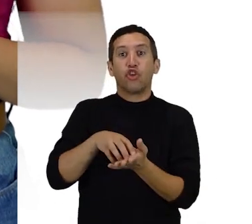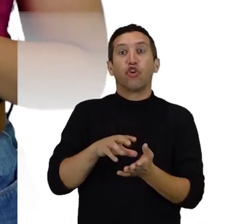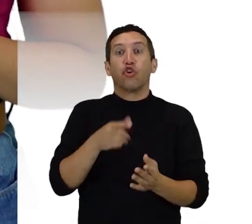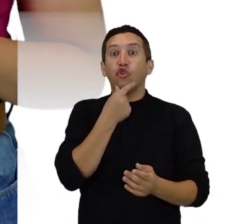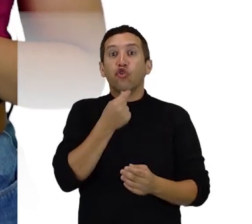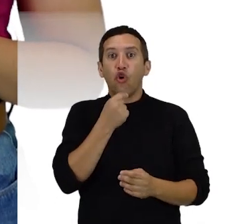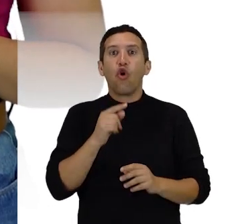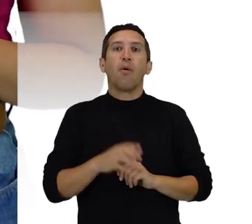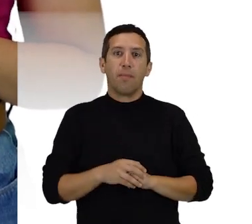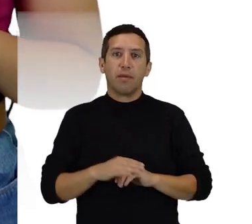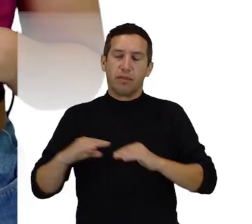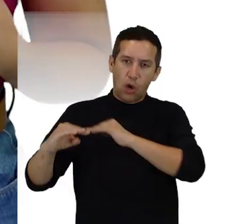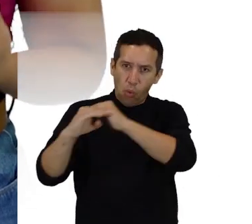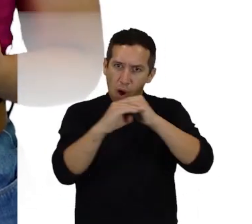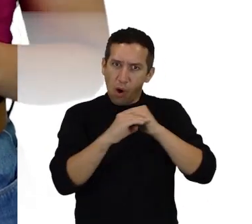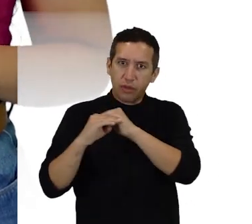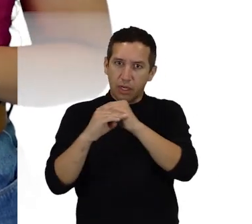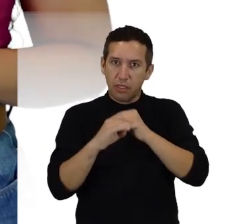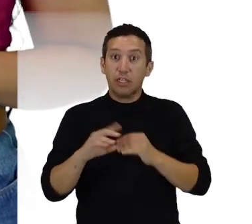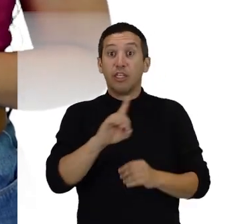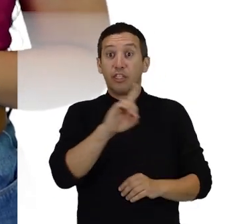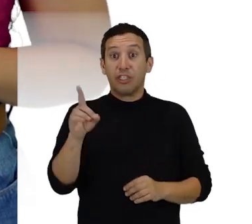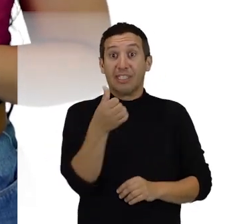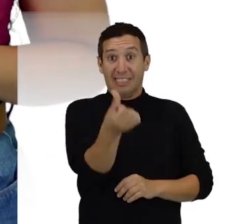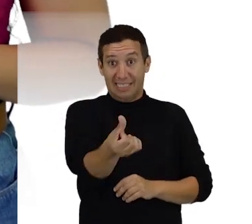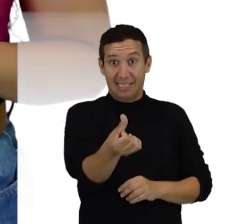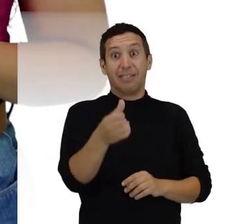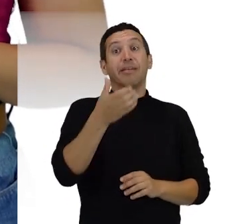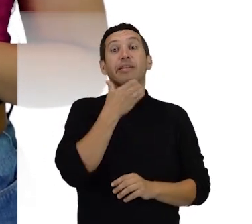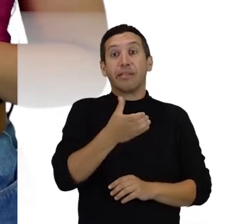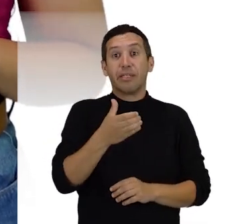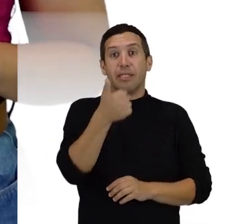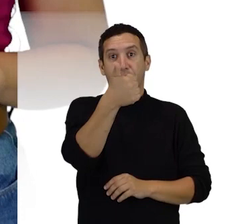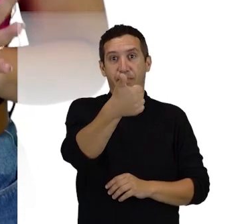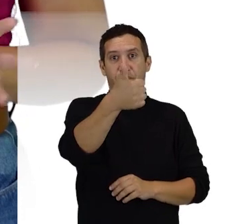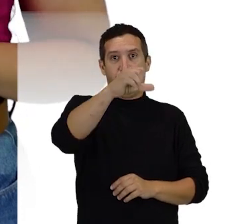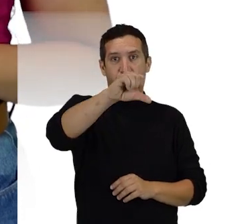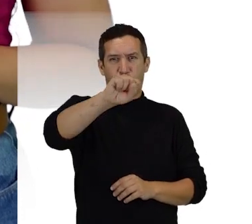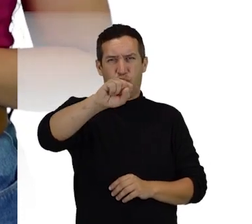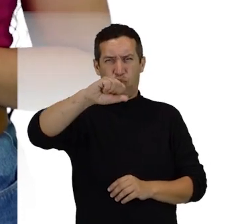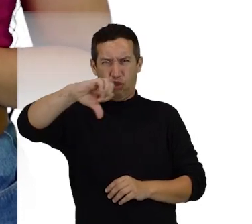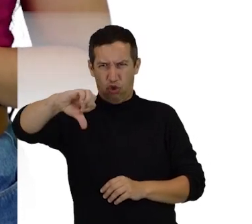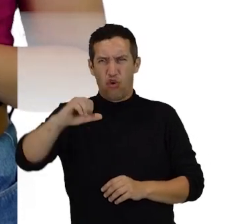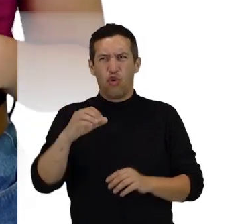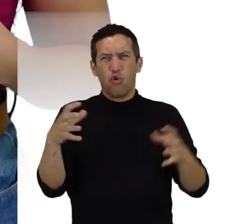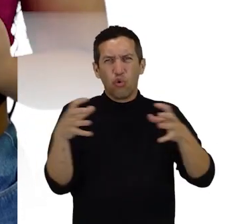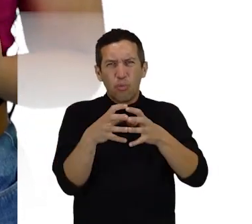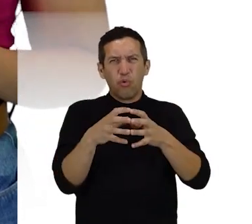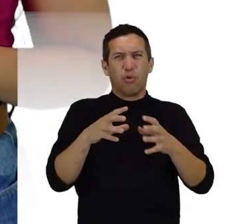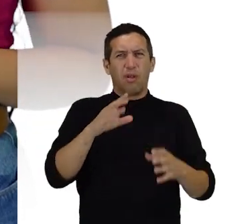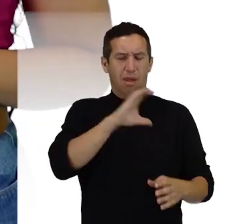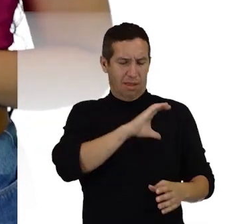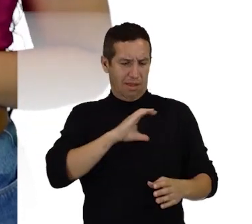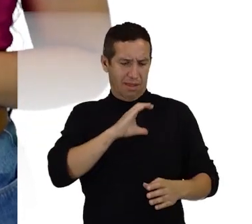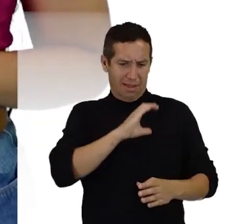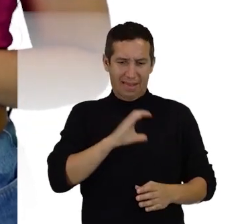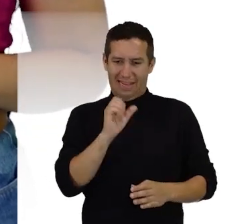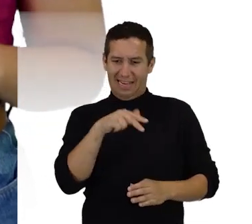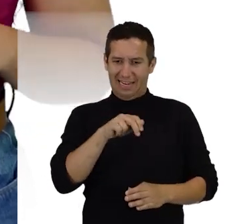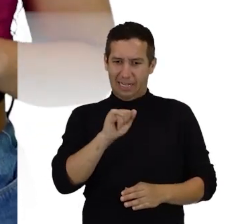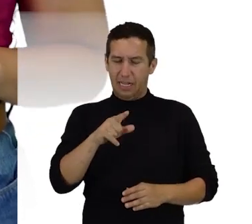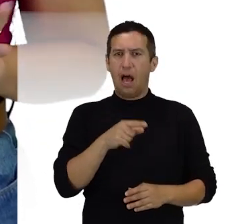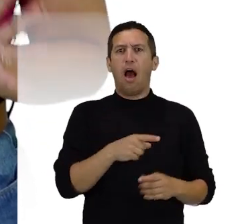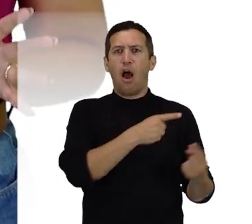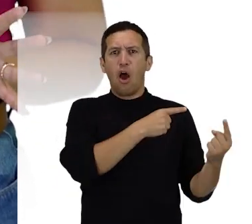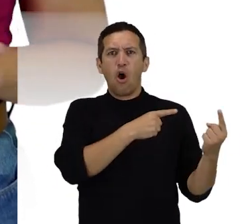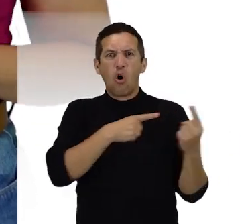de Homens pela Equidade de Gênero, e a data faz referência ao dia 6 de dezembro de 1989, quando um grupo de homens